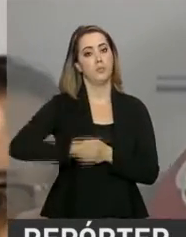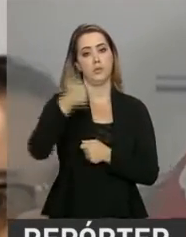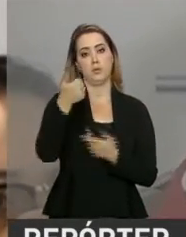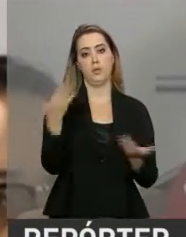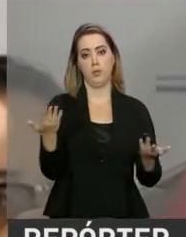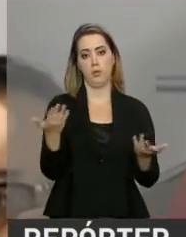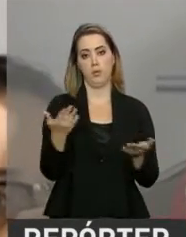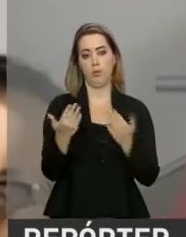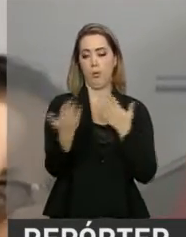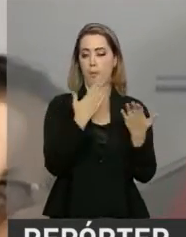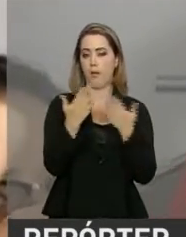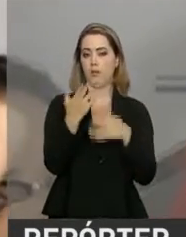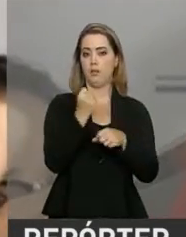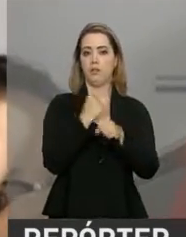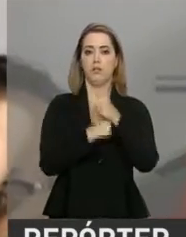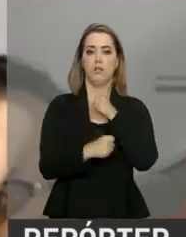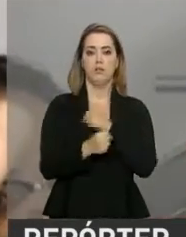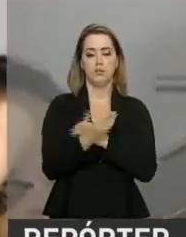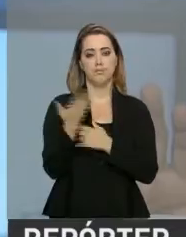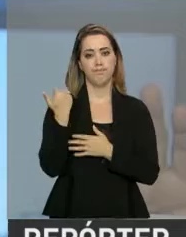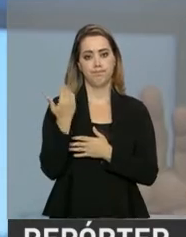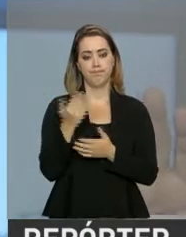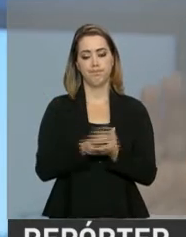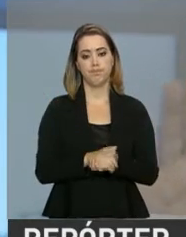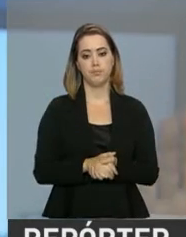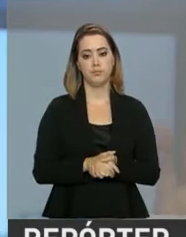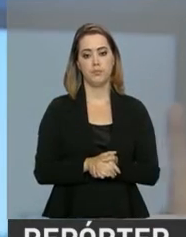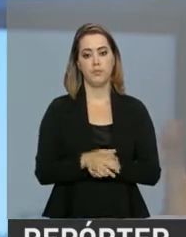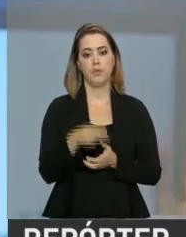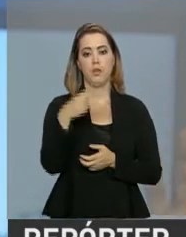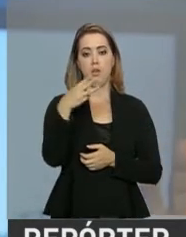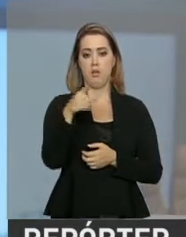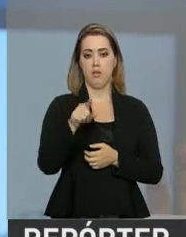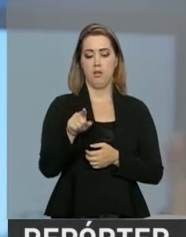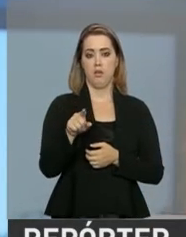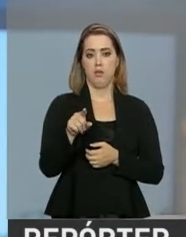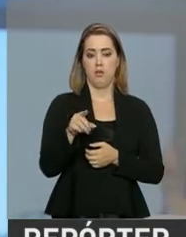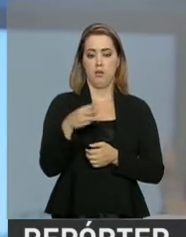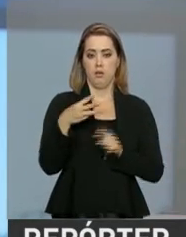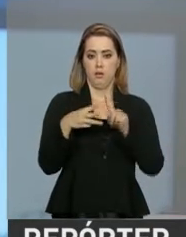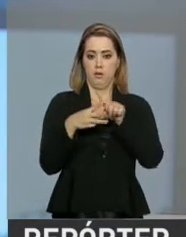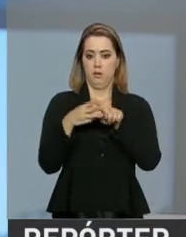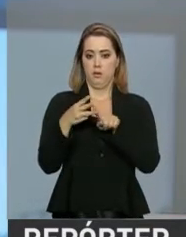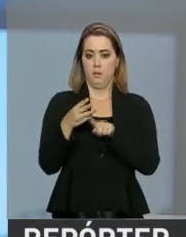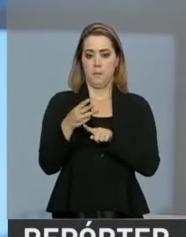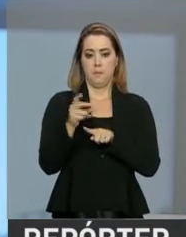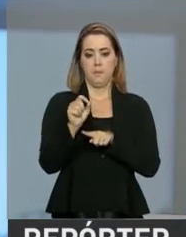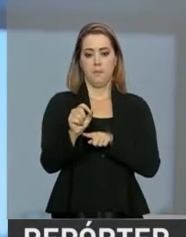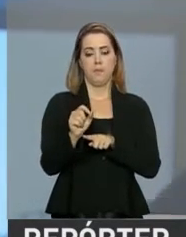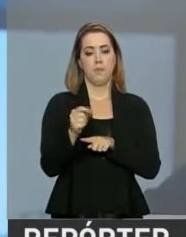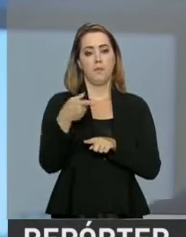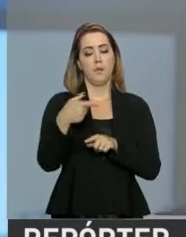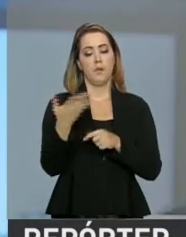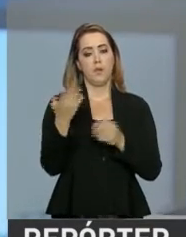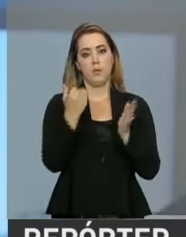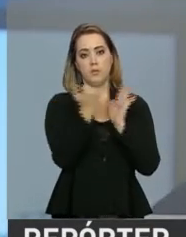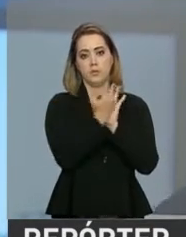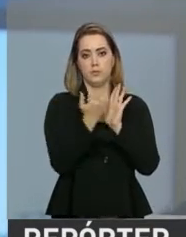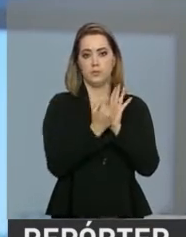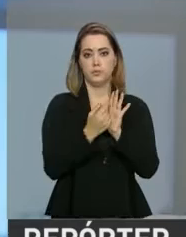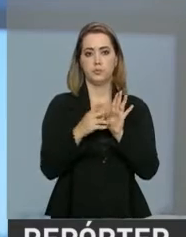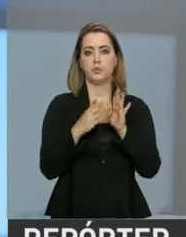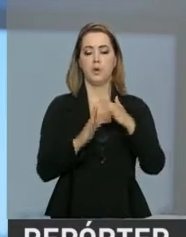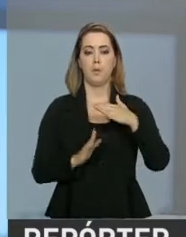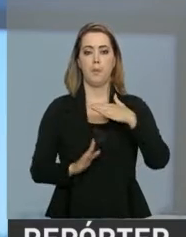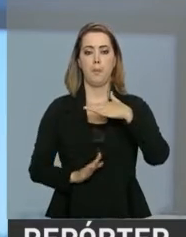bem melhores do que aquelas que nós tínhamos no início do ano. Três pontos básicos de sustentação dessa agenda: a PEC do